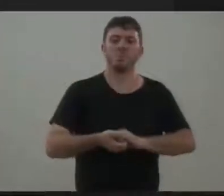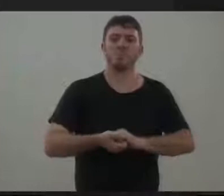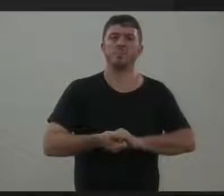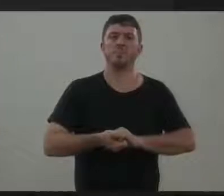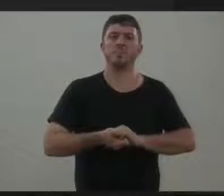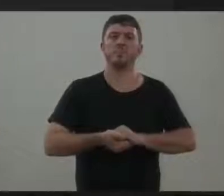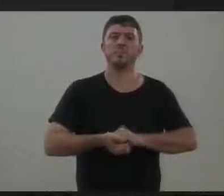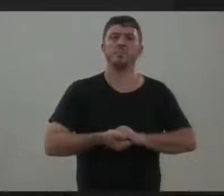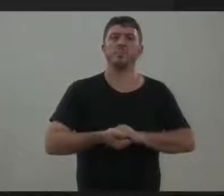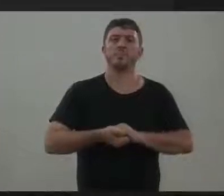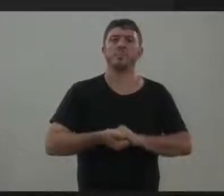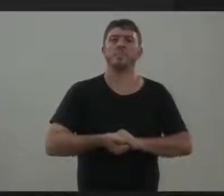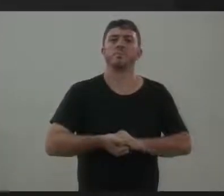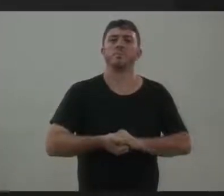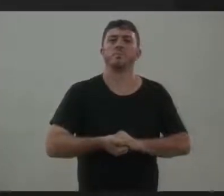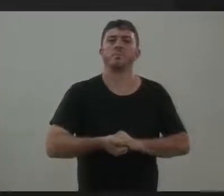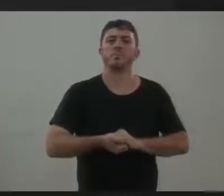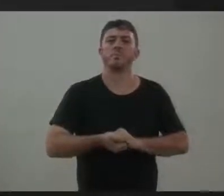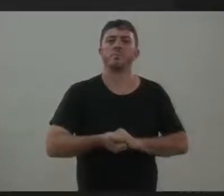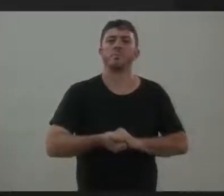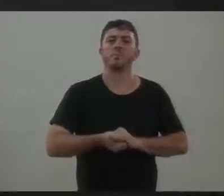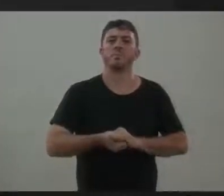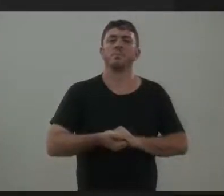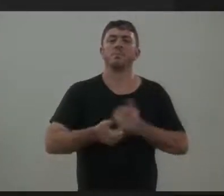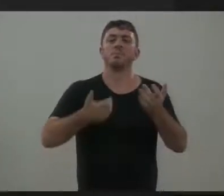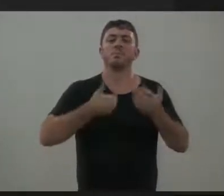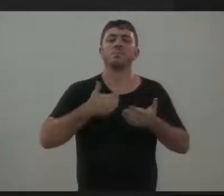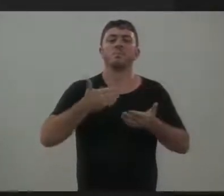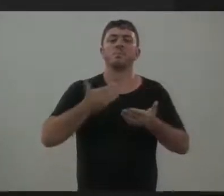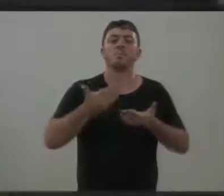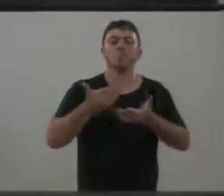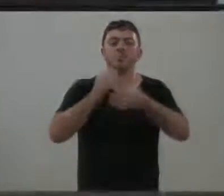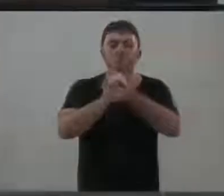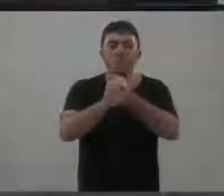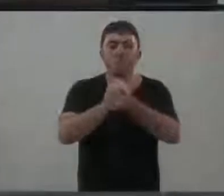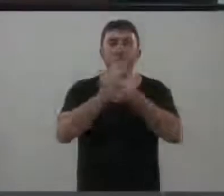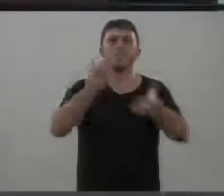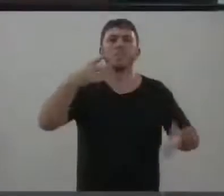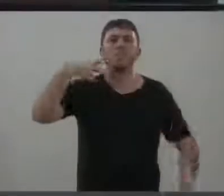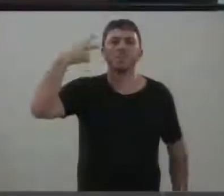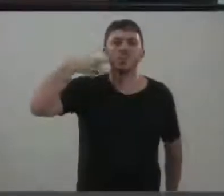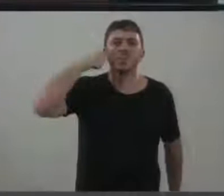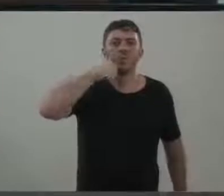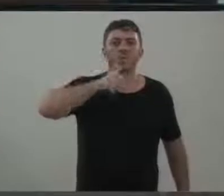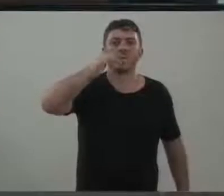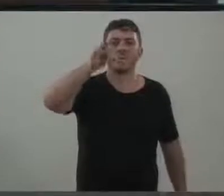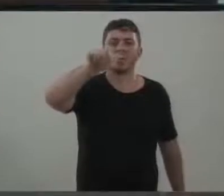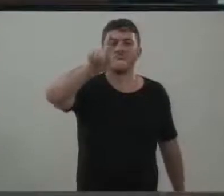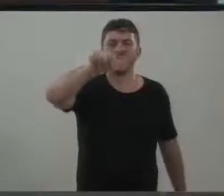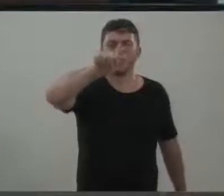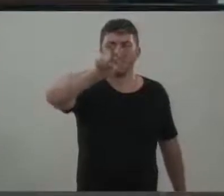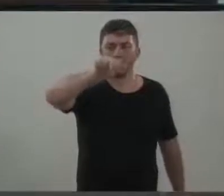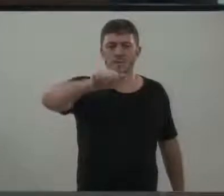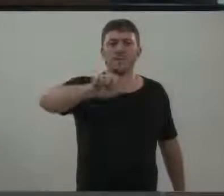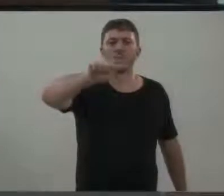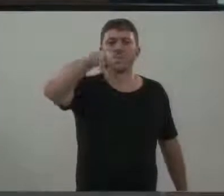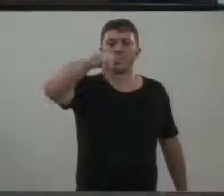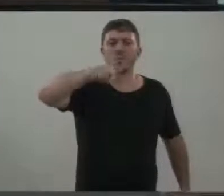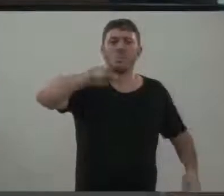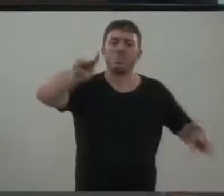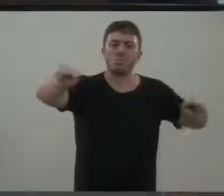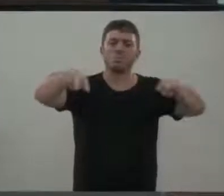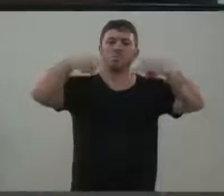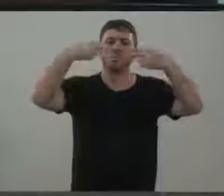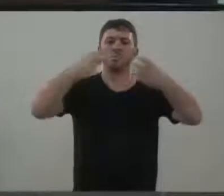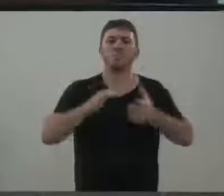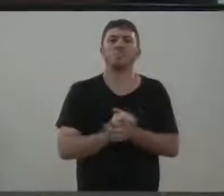Nil Ramos. Primeiro eu quero cumprimentar as vereadoras Ana, Flávia e demais vereadores, os internautas que nos assistem. É um